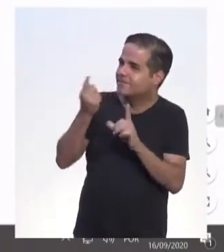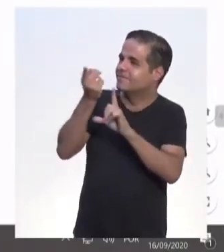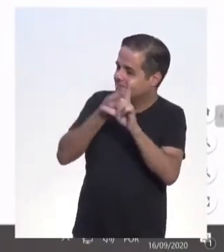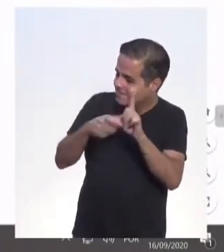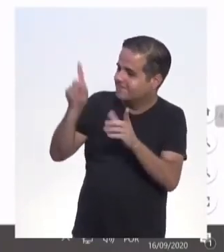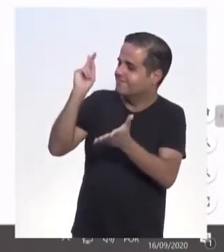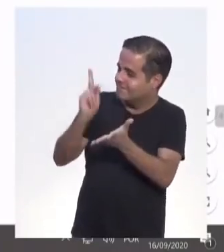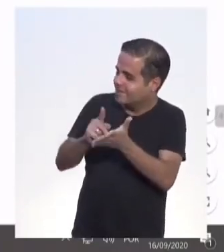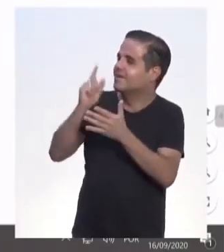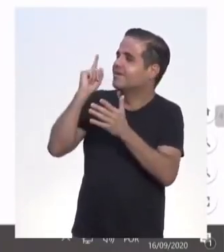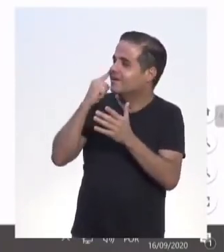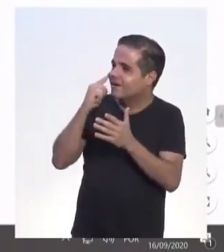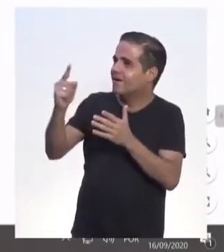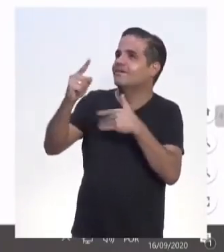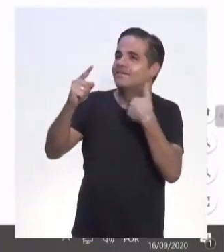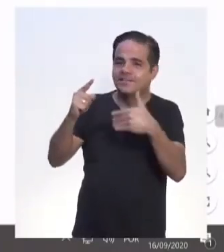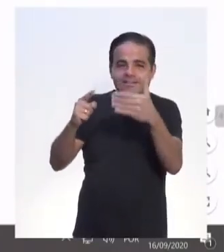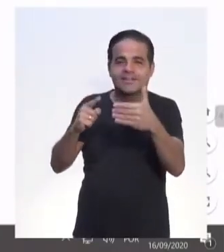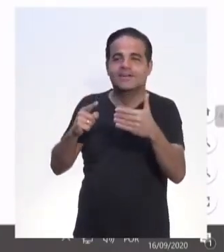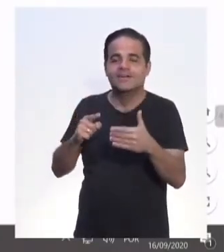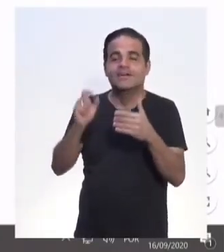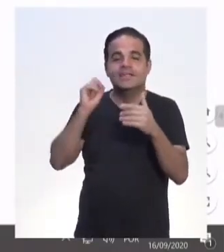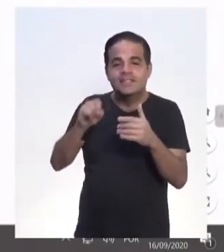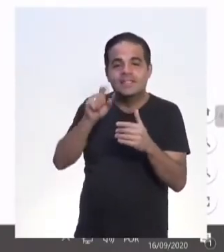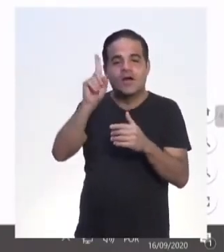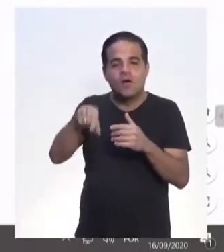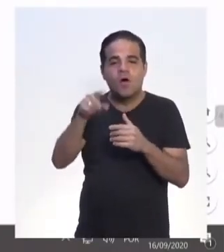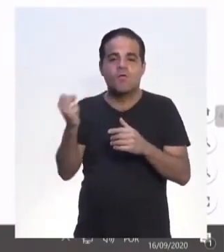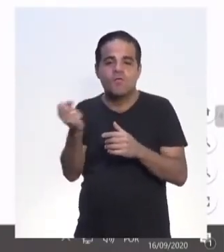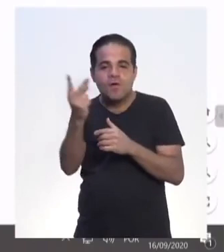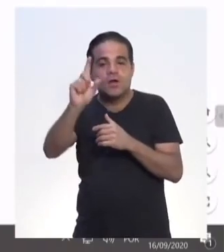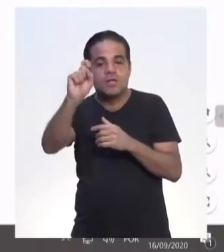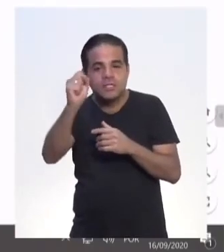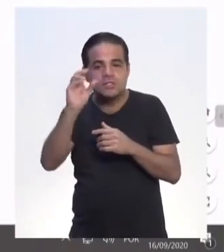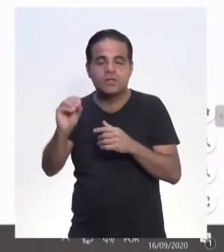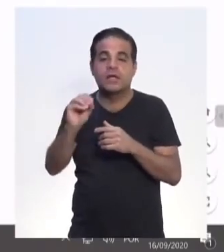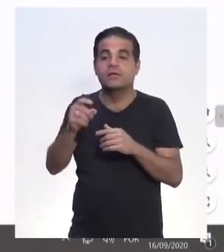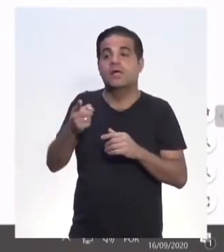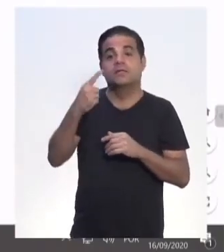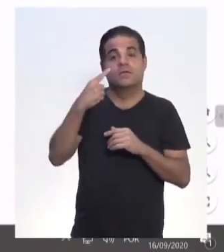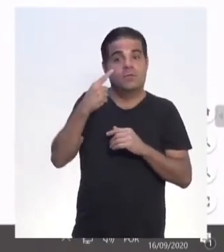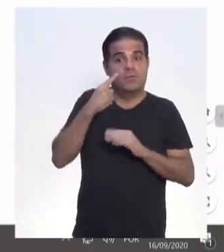identificar como valor de 180. Então, o que eu vou fazer, ó?